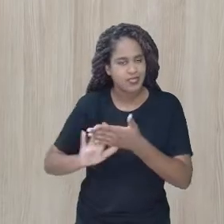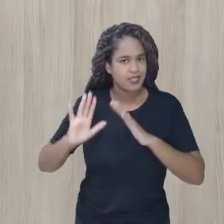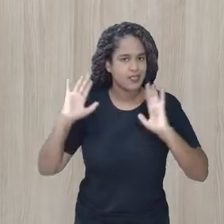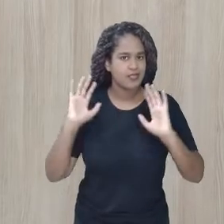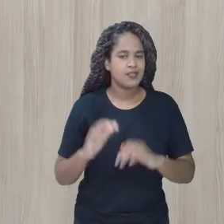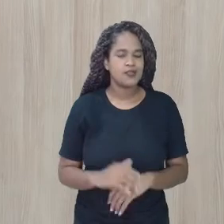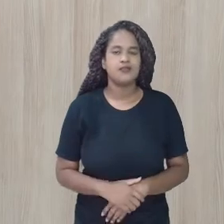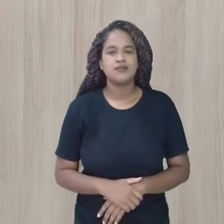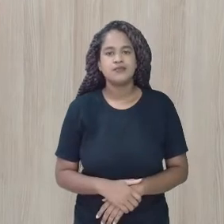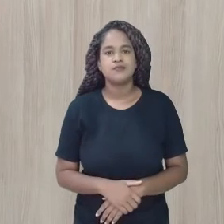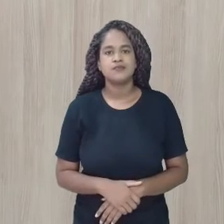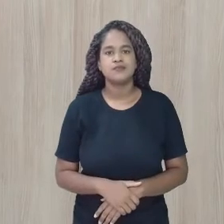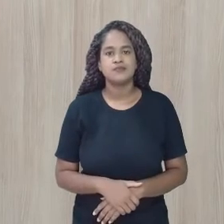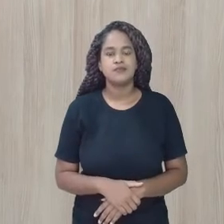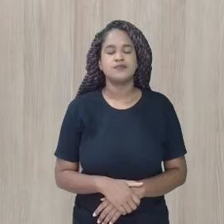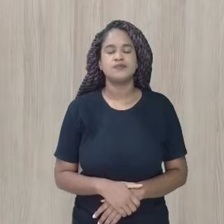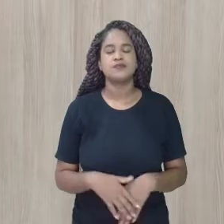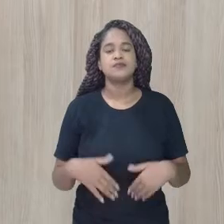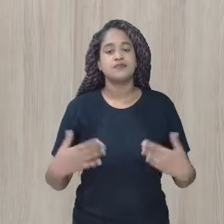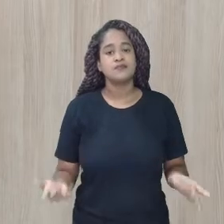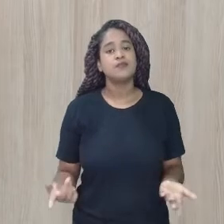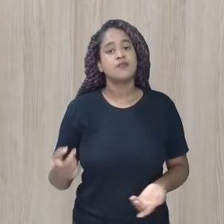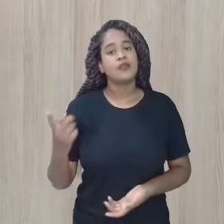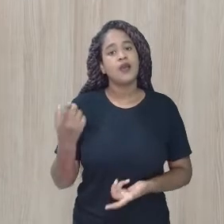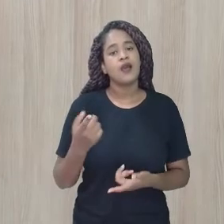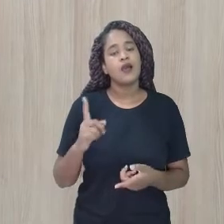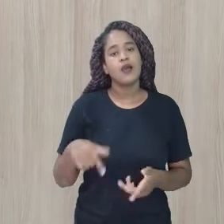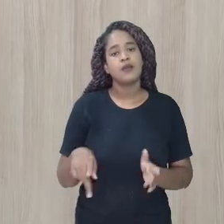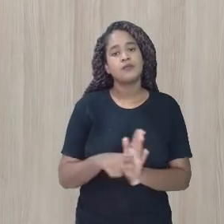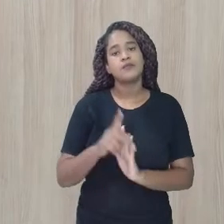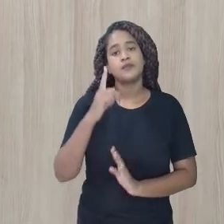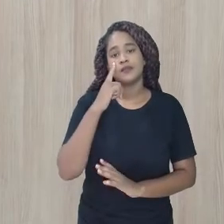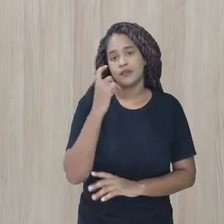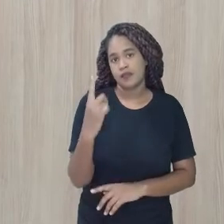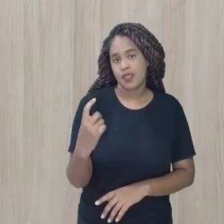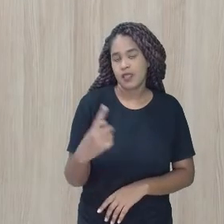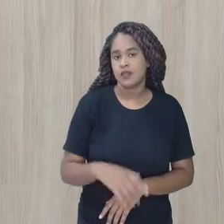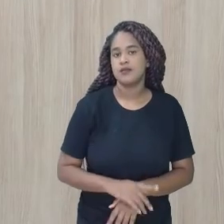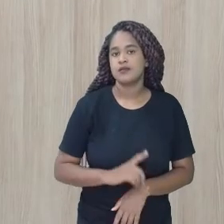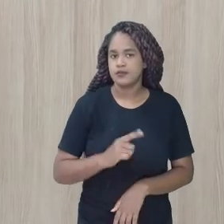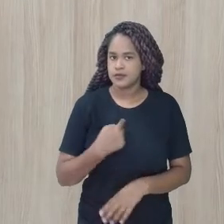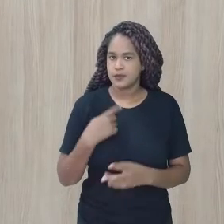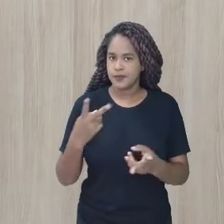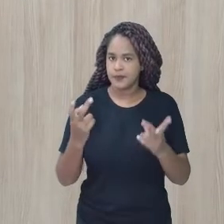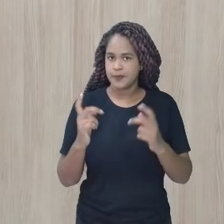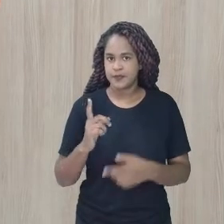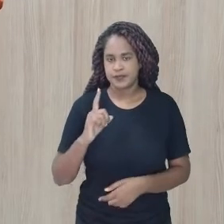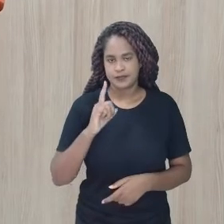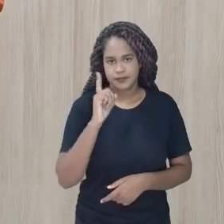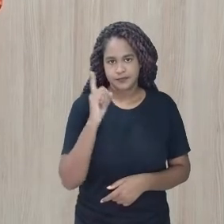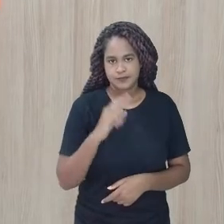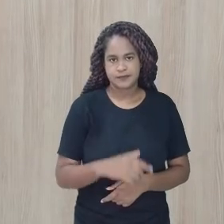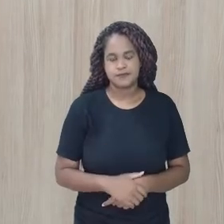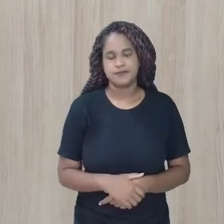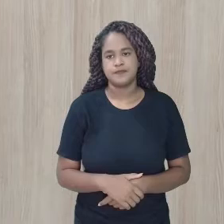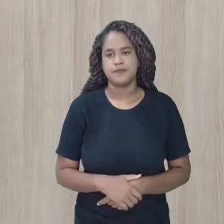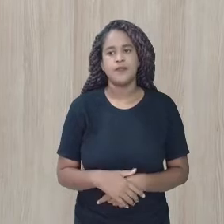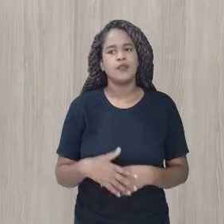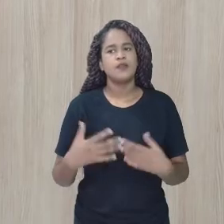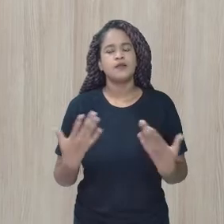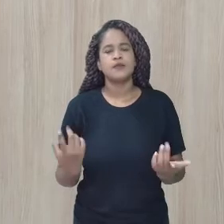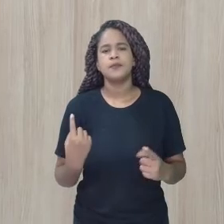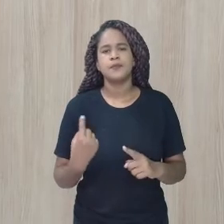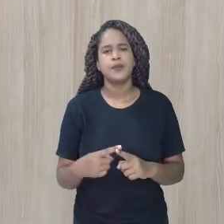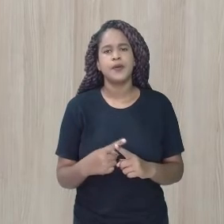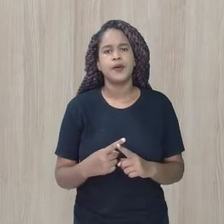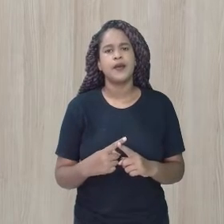é o que se tem de interessante, não é? Que percebemos aqui. Então, o que causa humor na